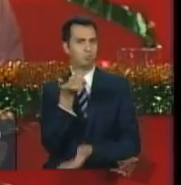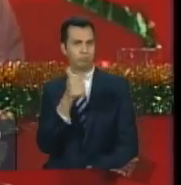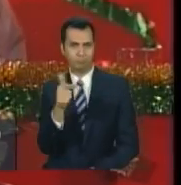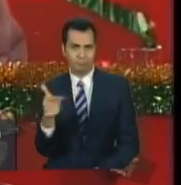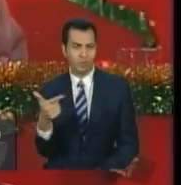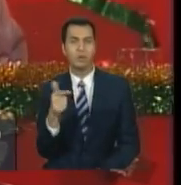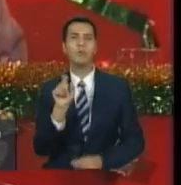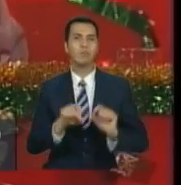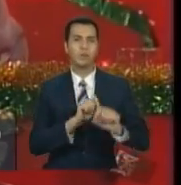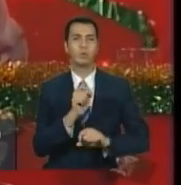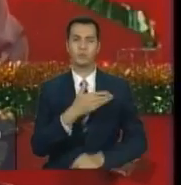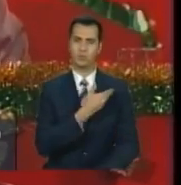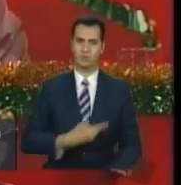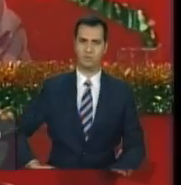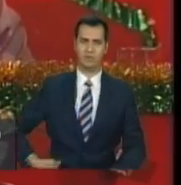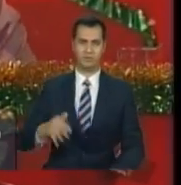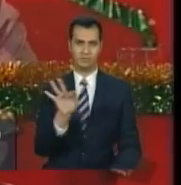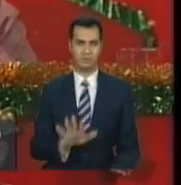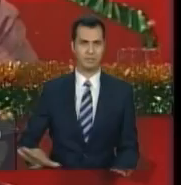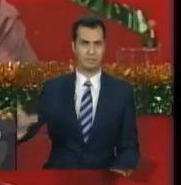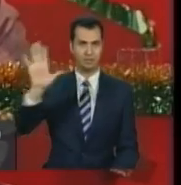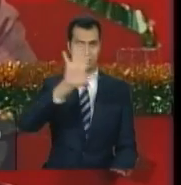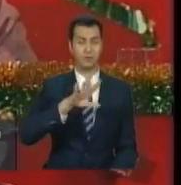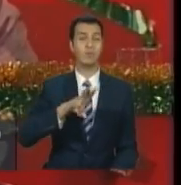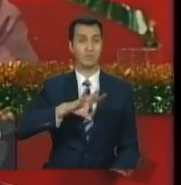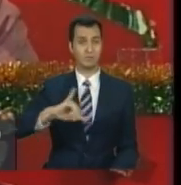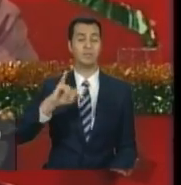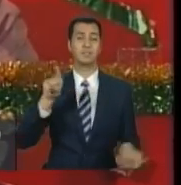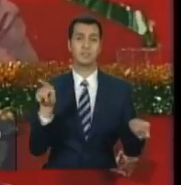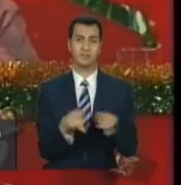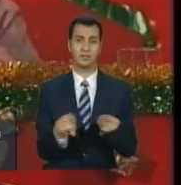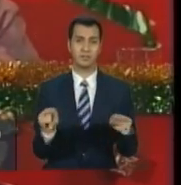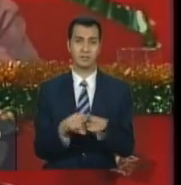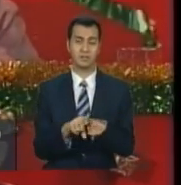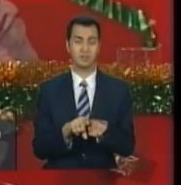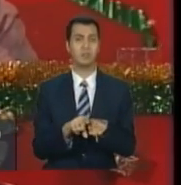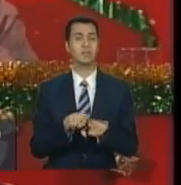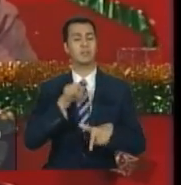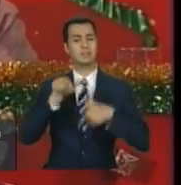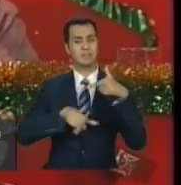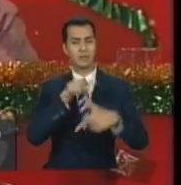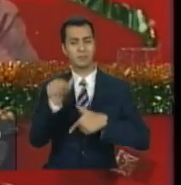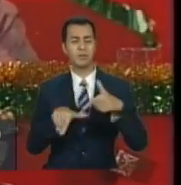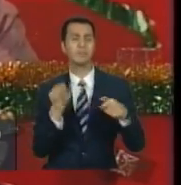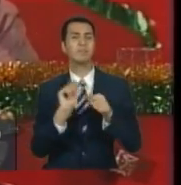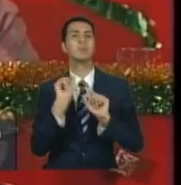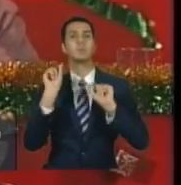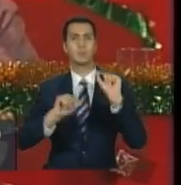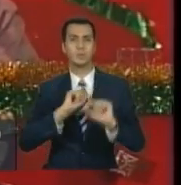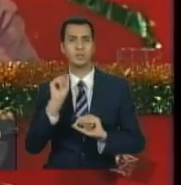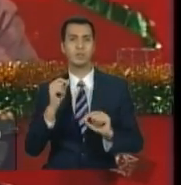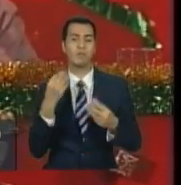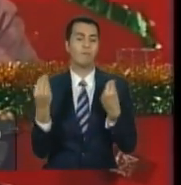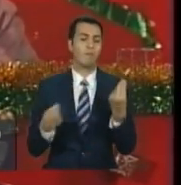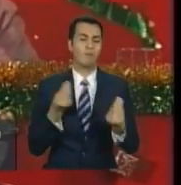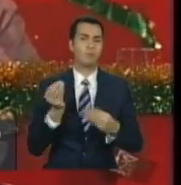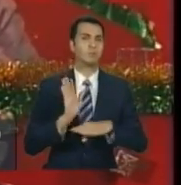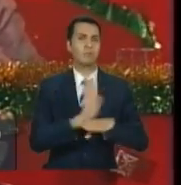o governo federal vai fazer também tudo o que puder para impedir que